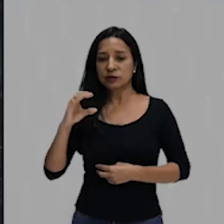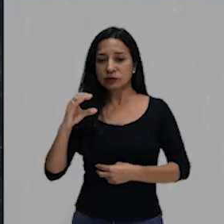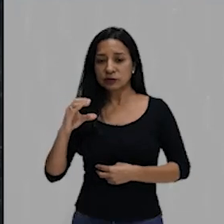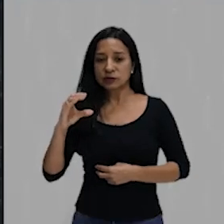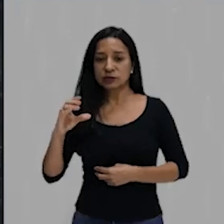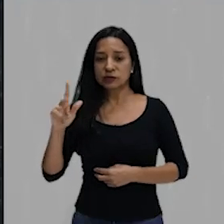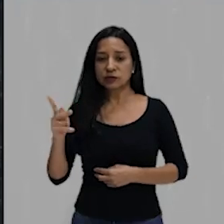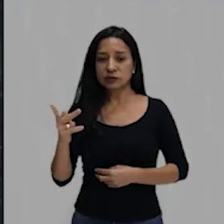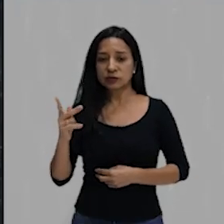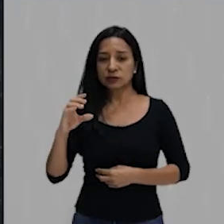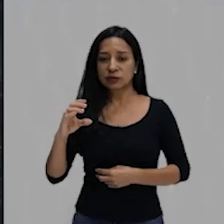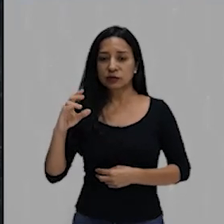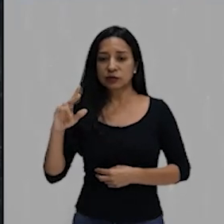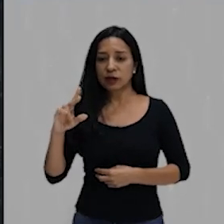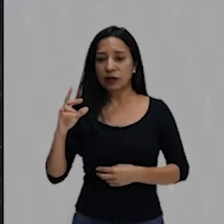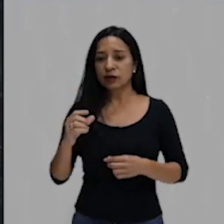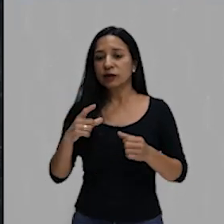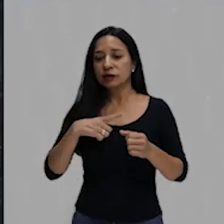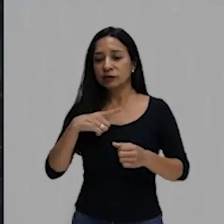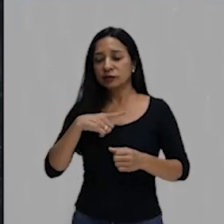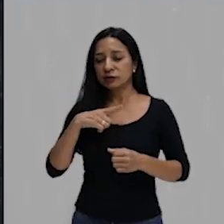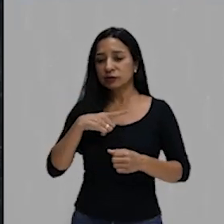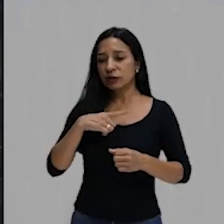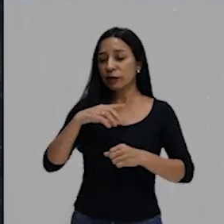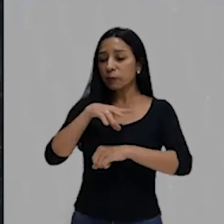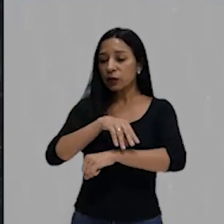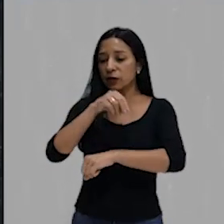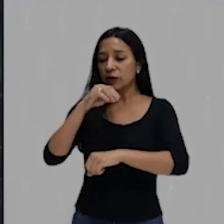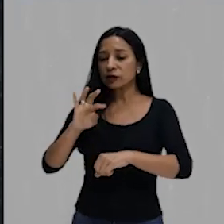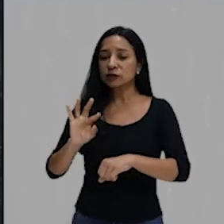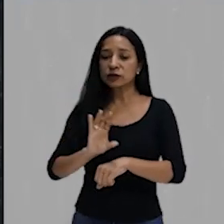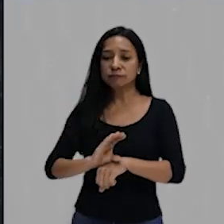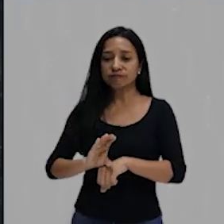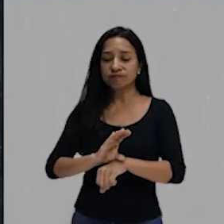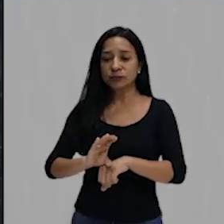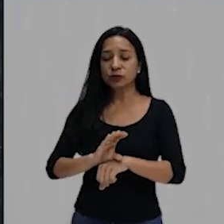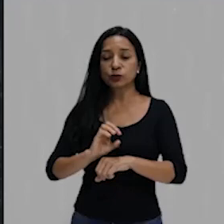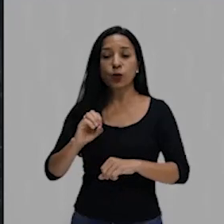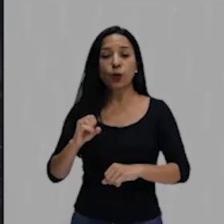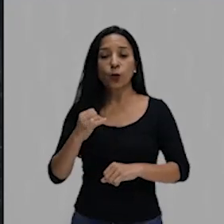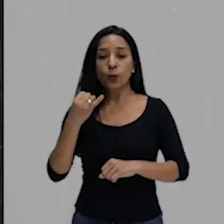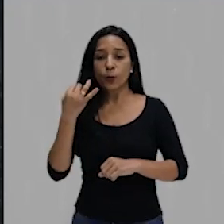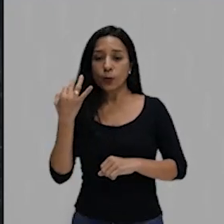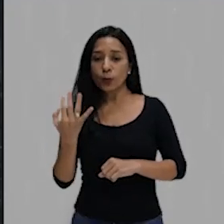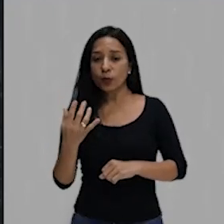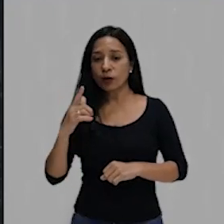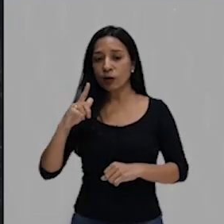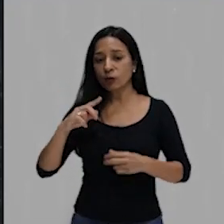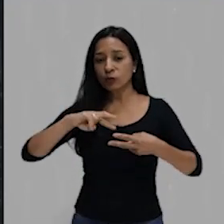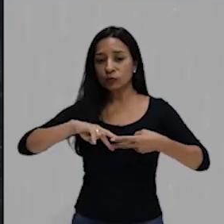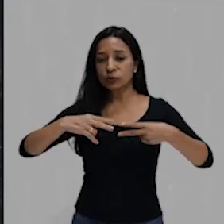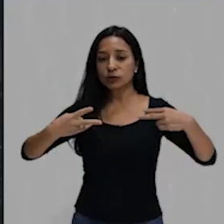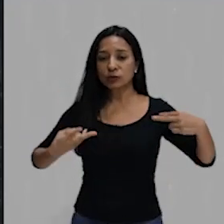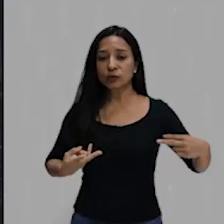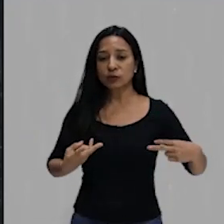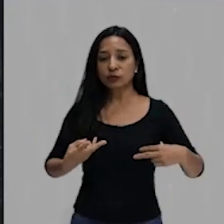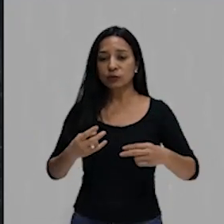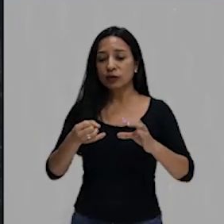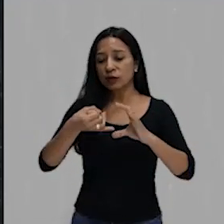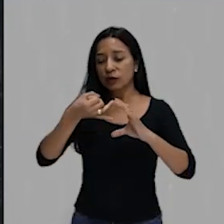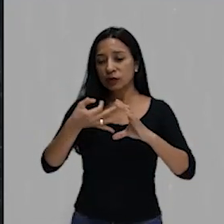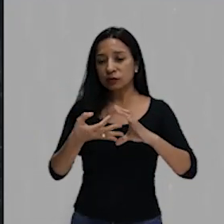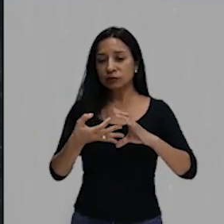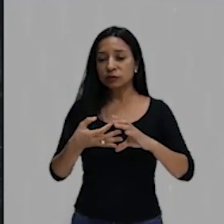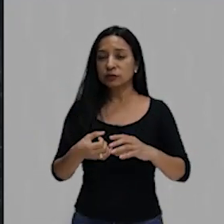aqueles coelhos que têm a pelagem cinza. Então, qual é o genótipo para essa